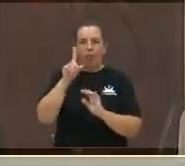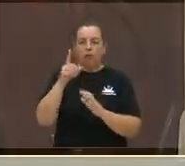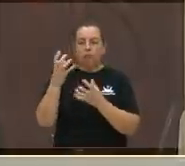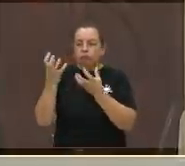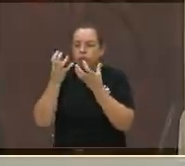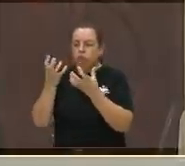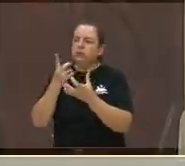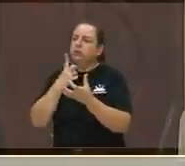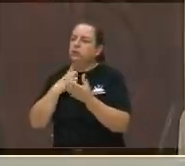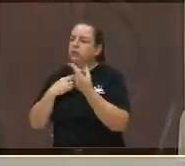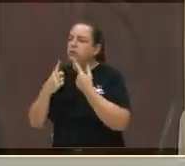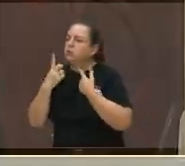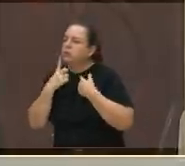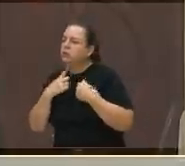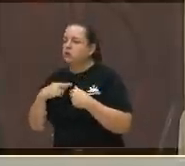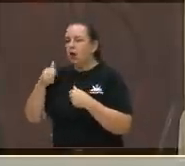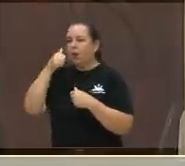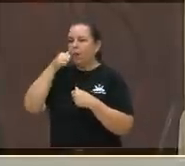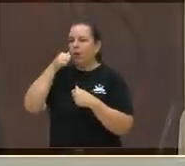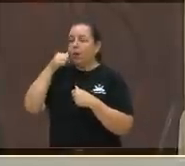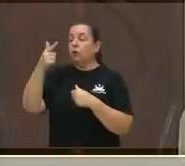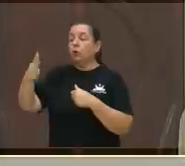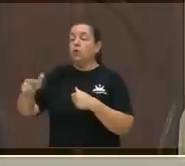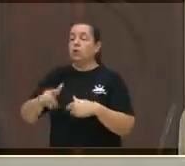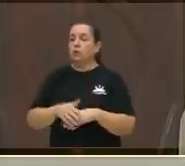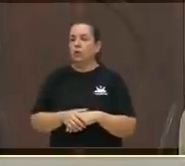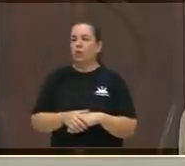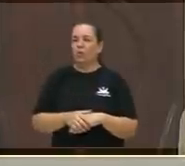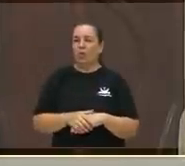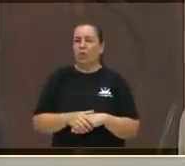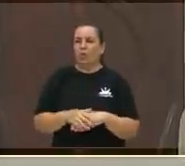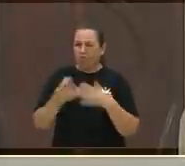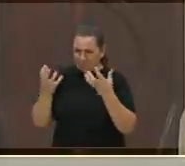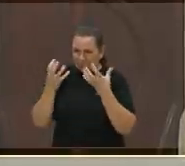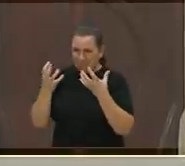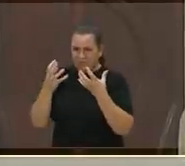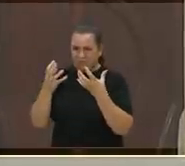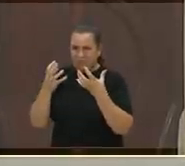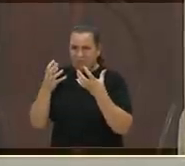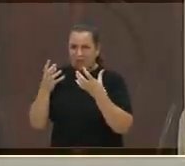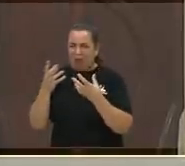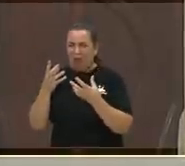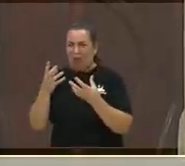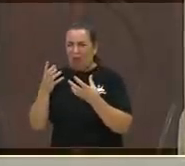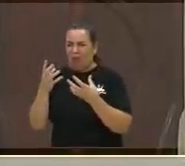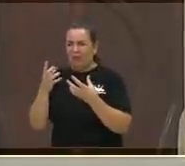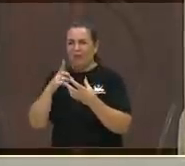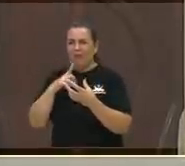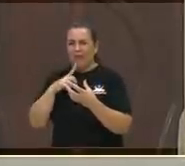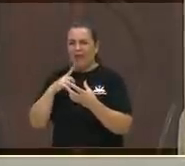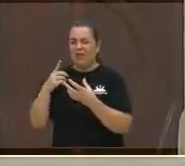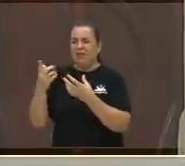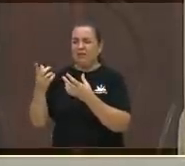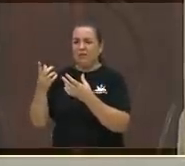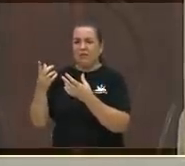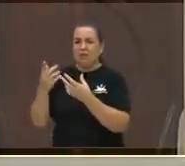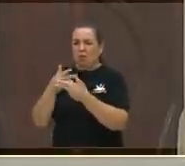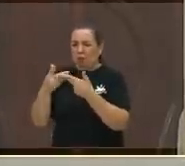e começou a mulher casada a mulher do próximo ouvindo cobiçou o marido do ouro da outra